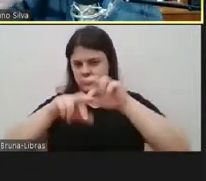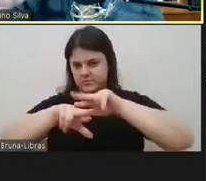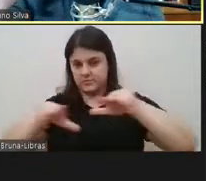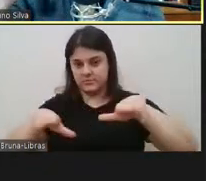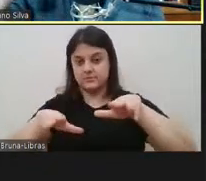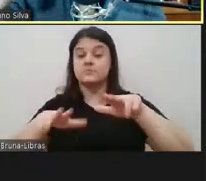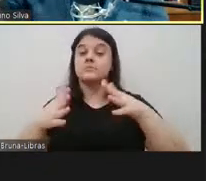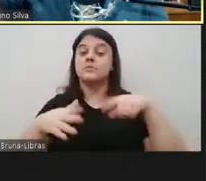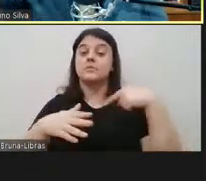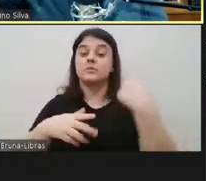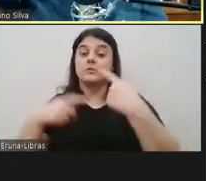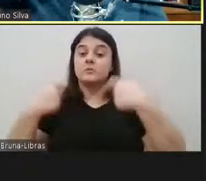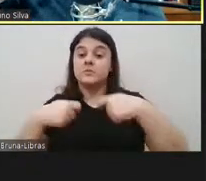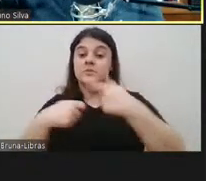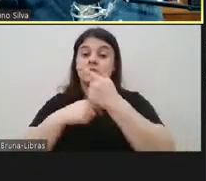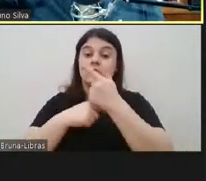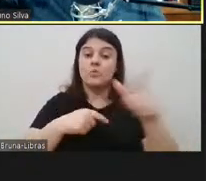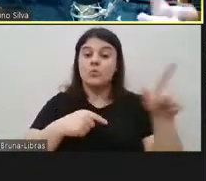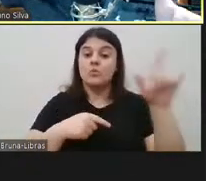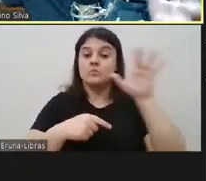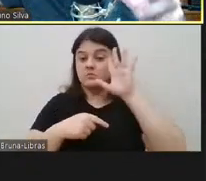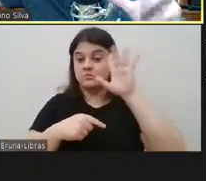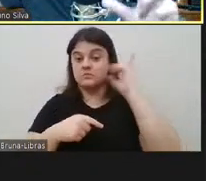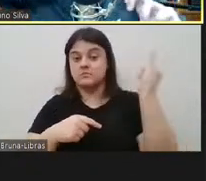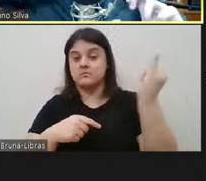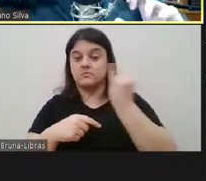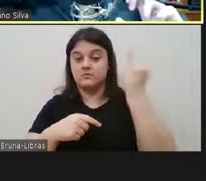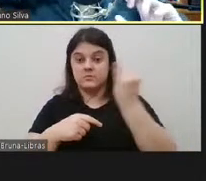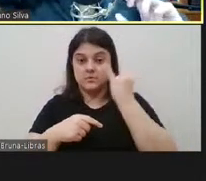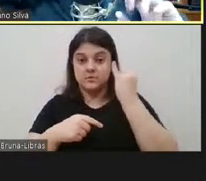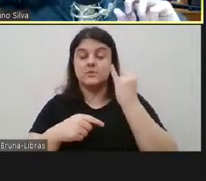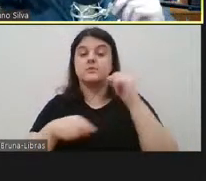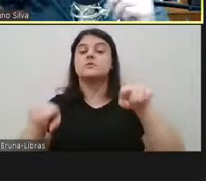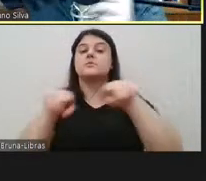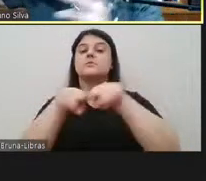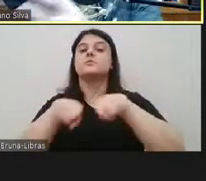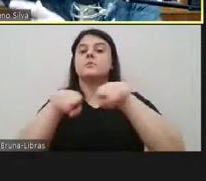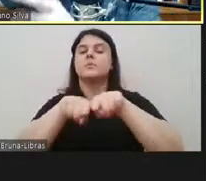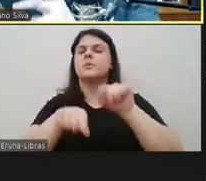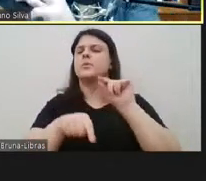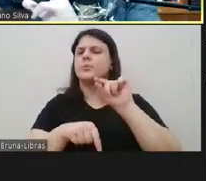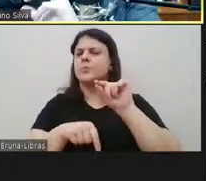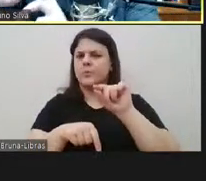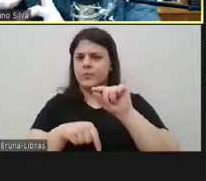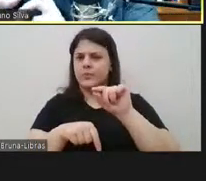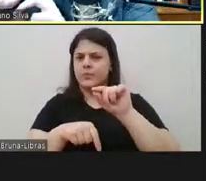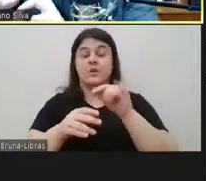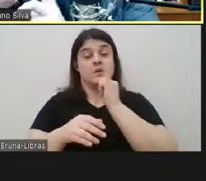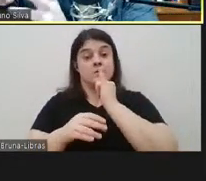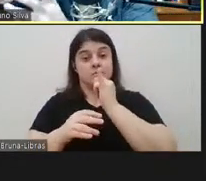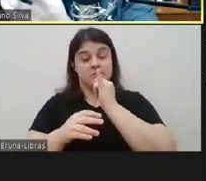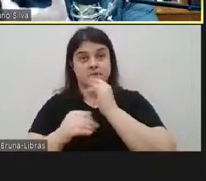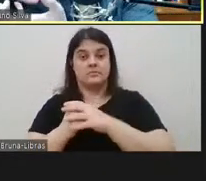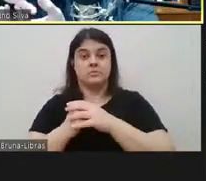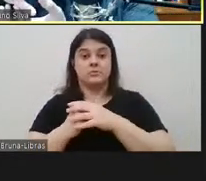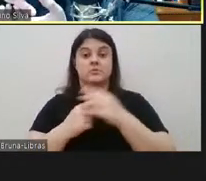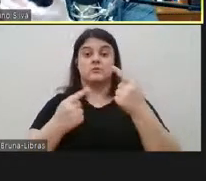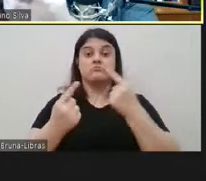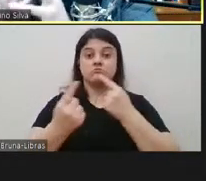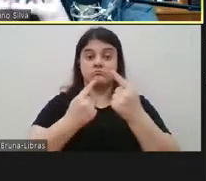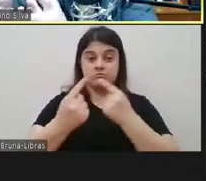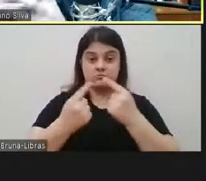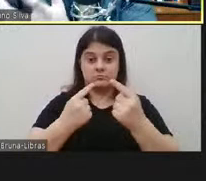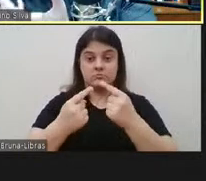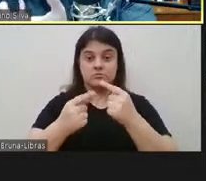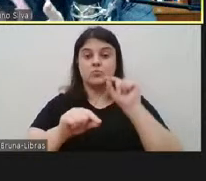tal e a gente vai ter que sacar tem uma outra coisa que que é importante a gente criando esse olhar né uma coisa é o de bater essa